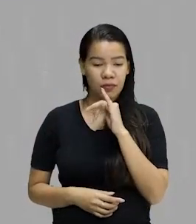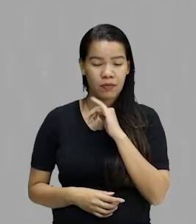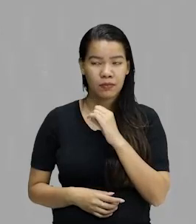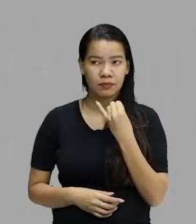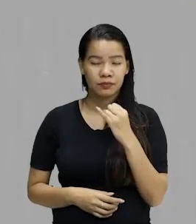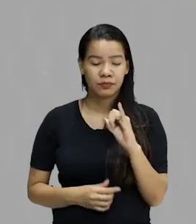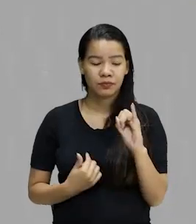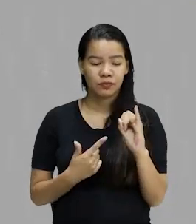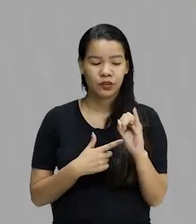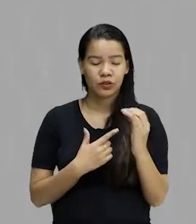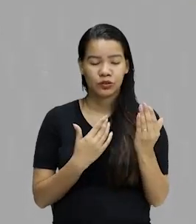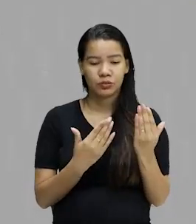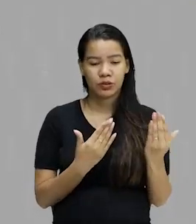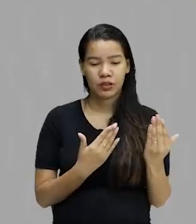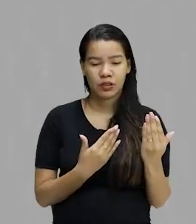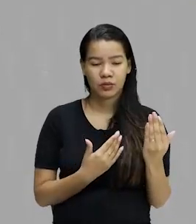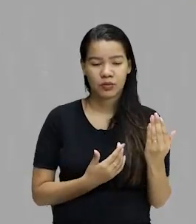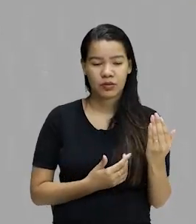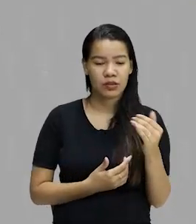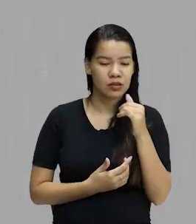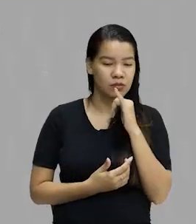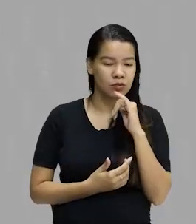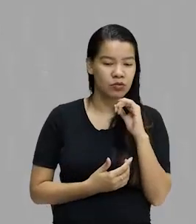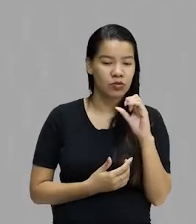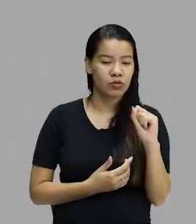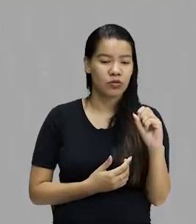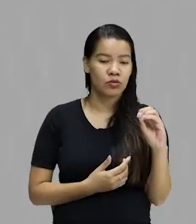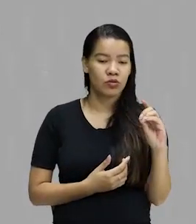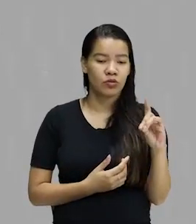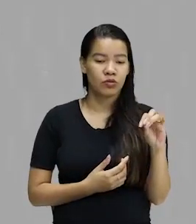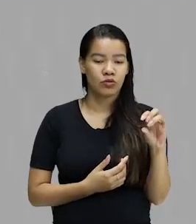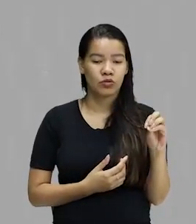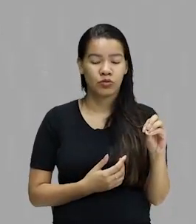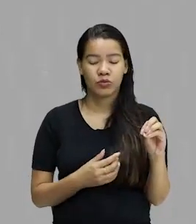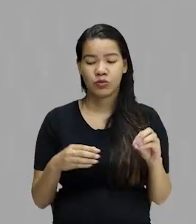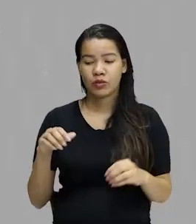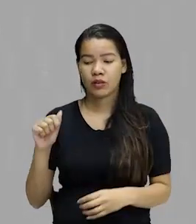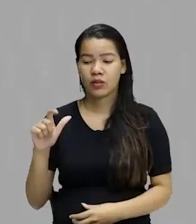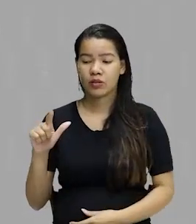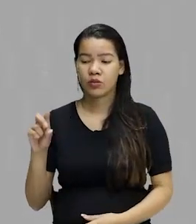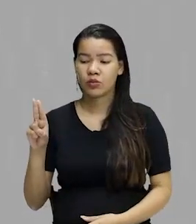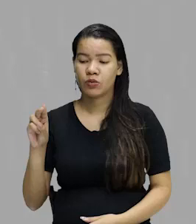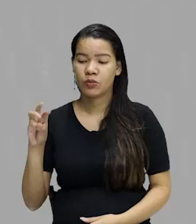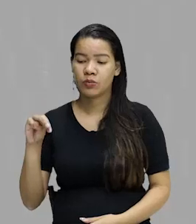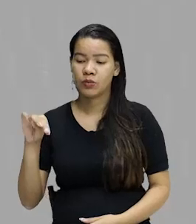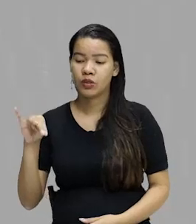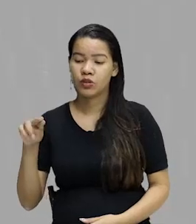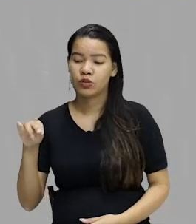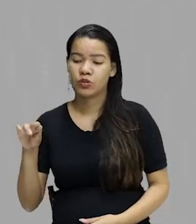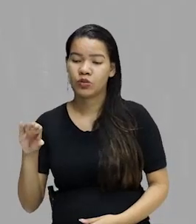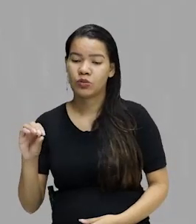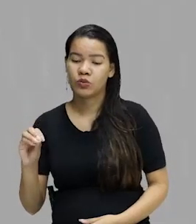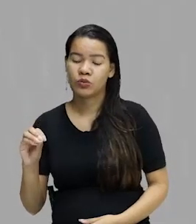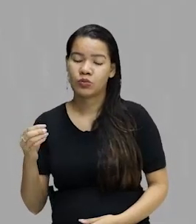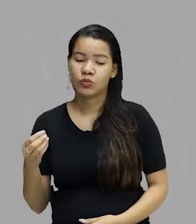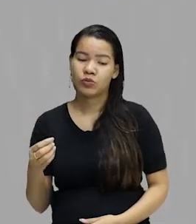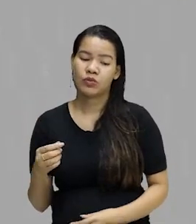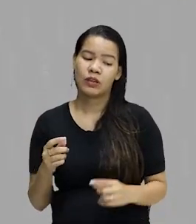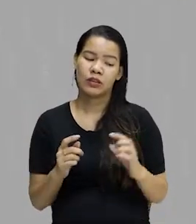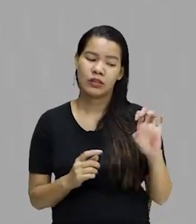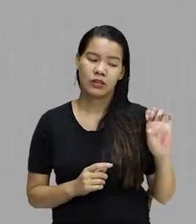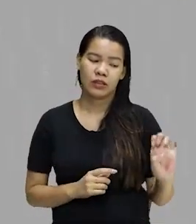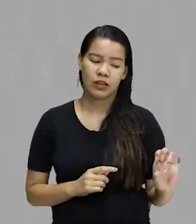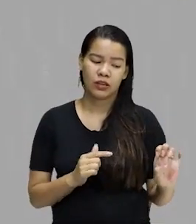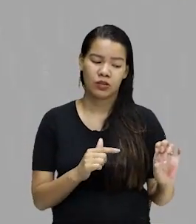gente comparar o sódio com o alumínio, o sódio está à esquerda, então ele consegue deslocar o alumínio.